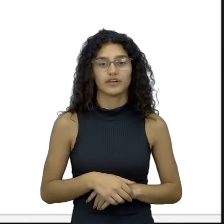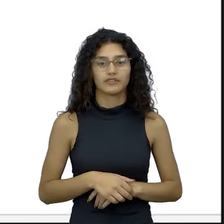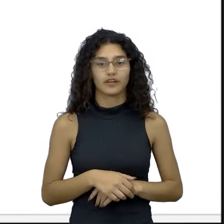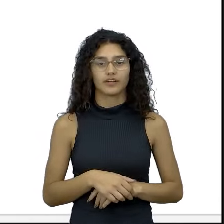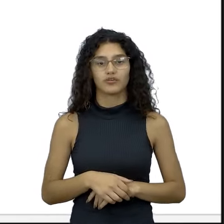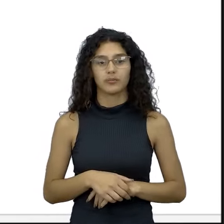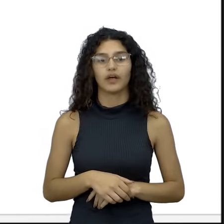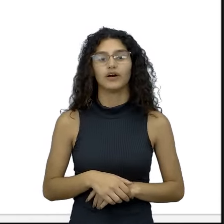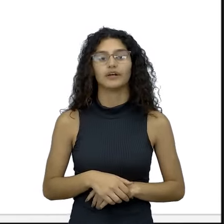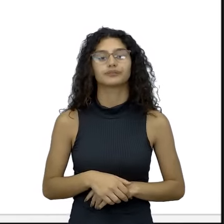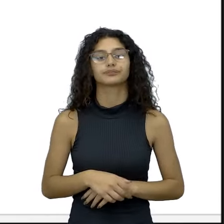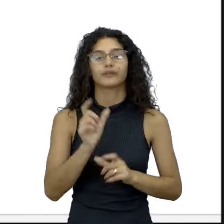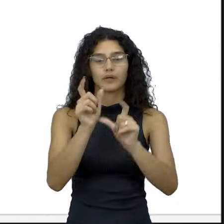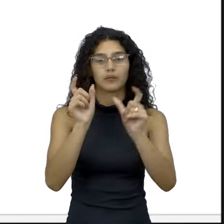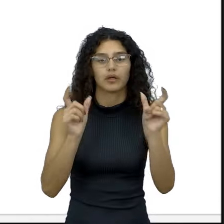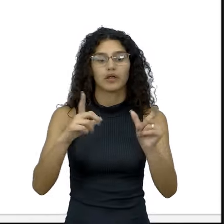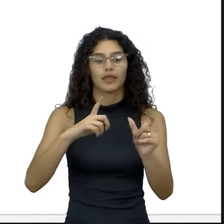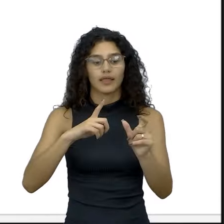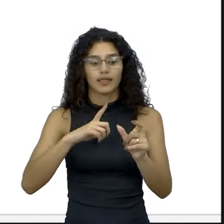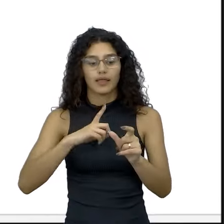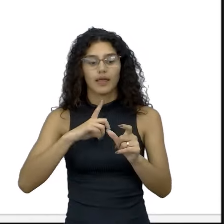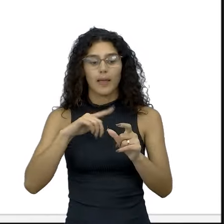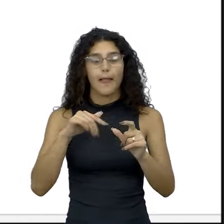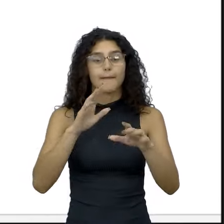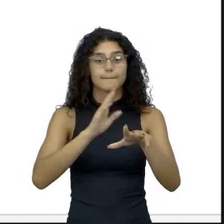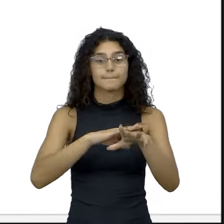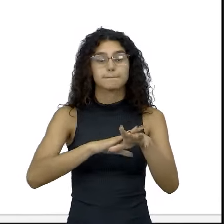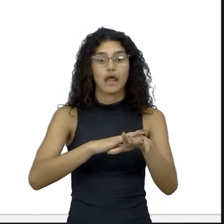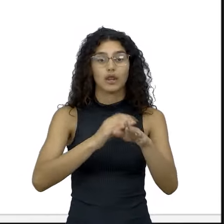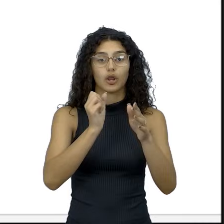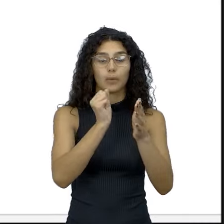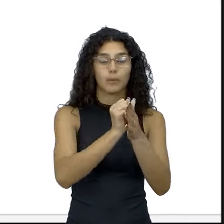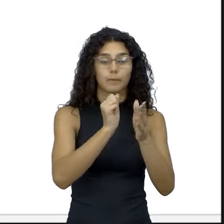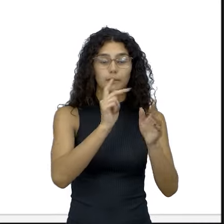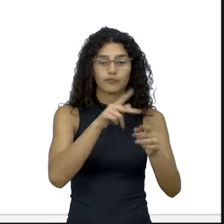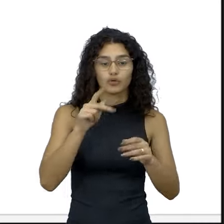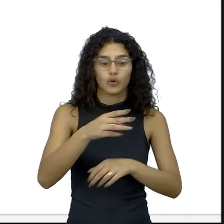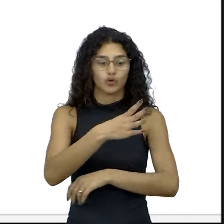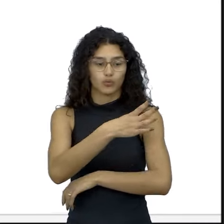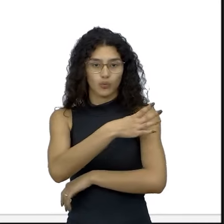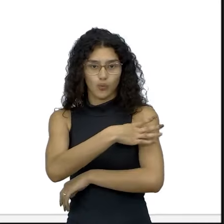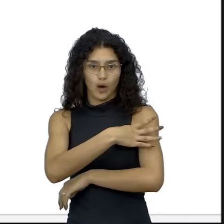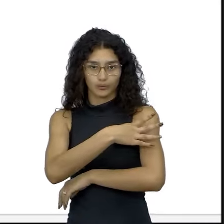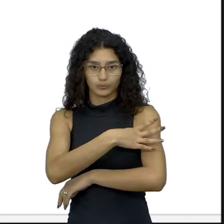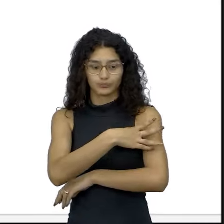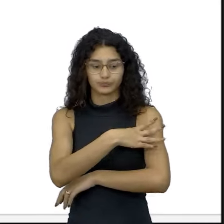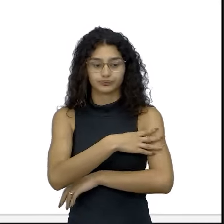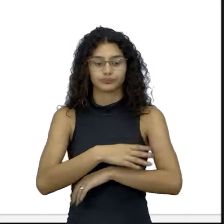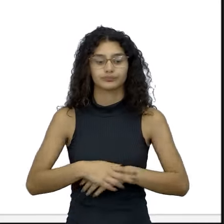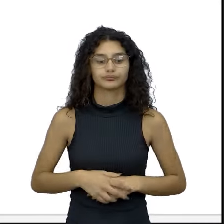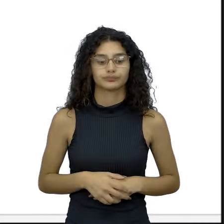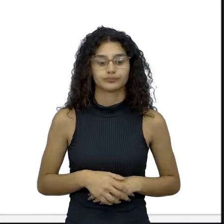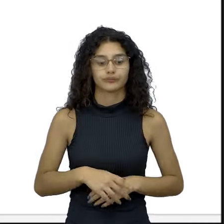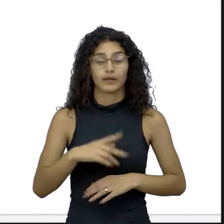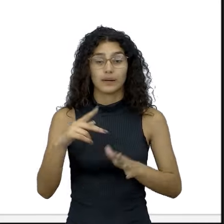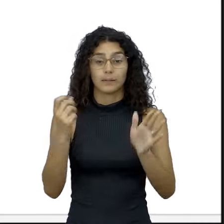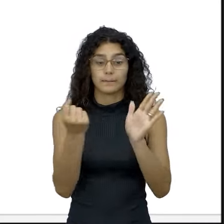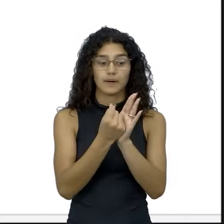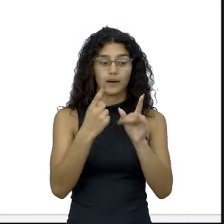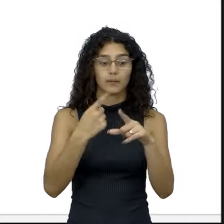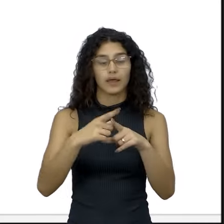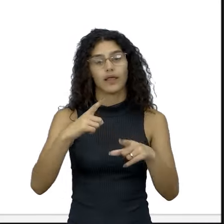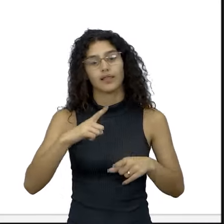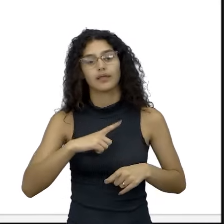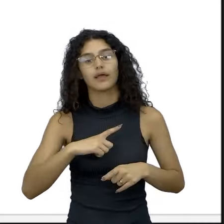foram supostamente, né, produzidos por uma professora de 4º ano. A gente sempre marca porque tem a questão dos